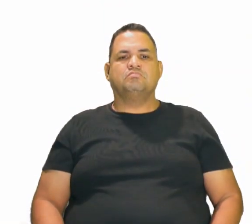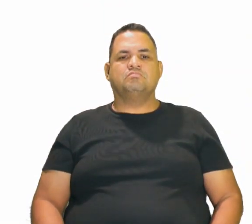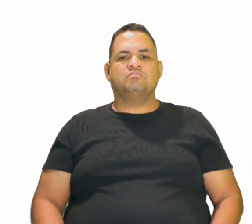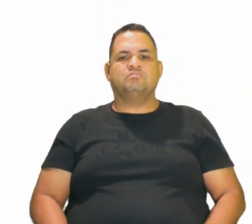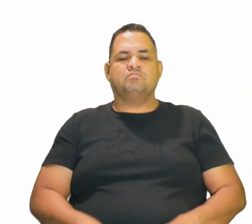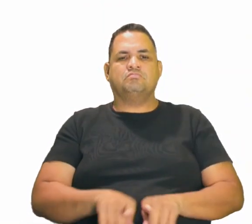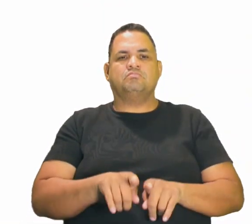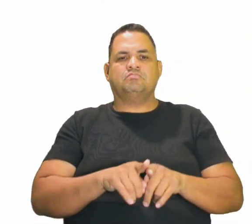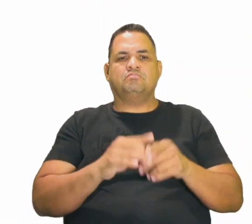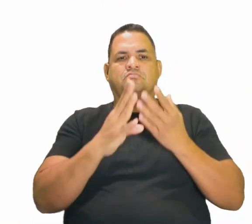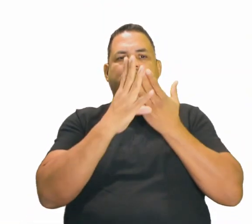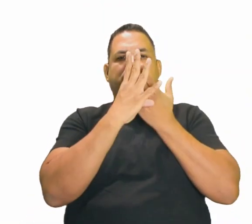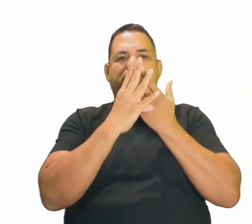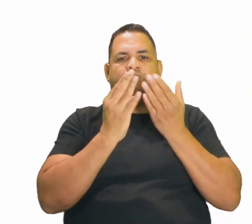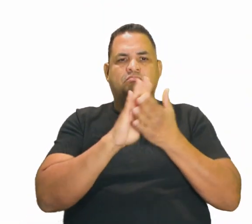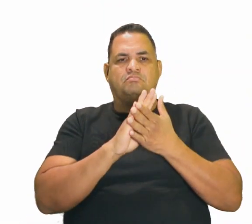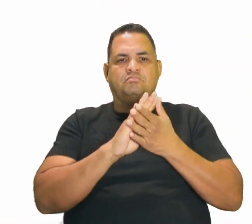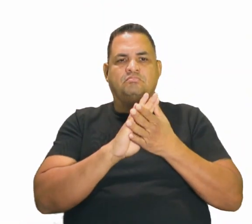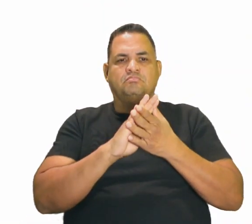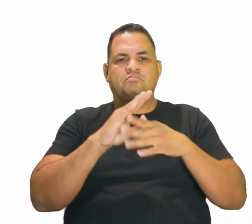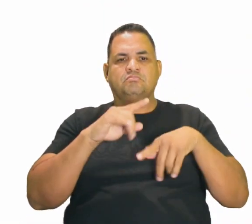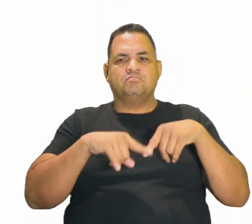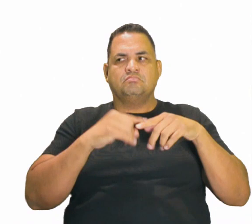então eu trouxe o material complementar